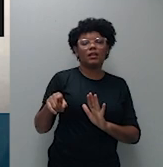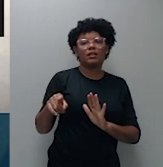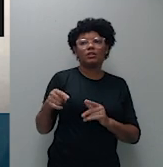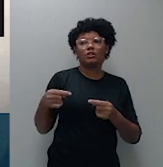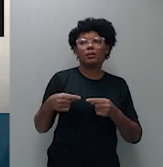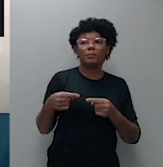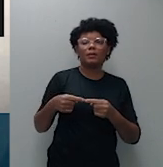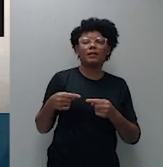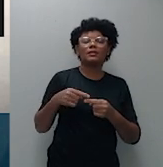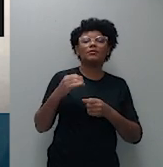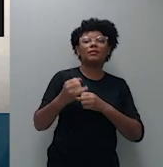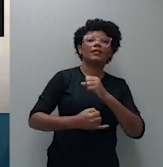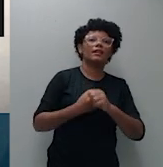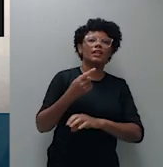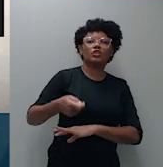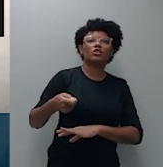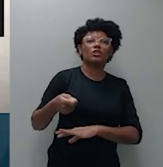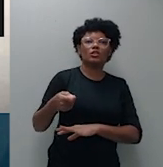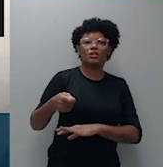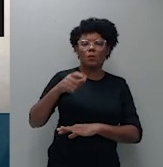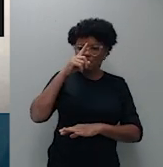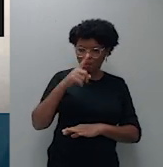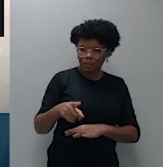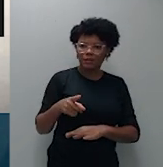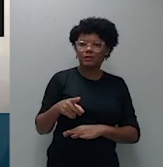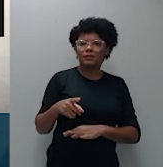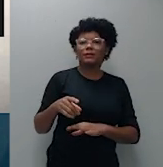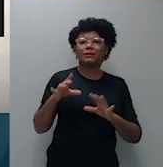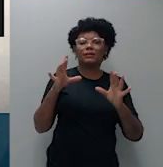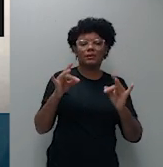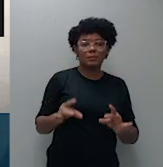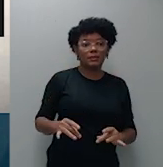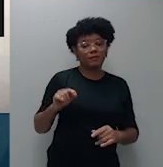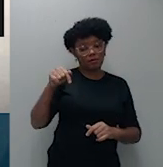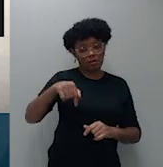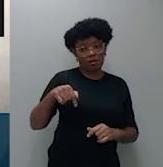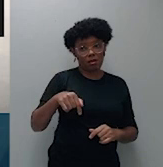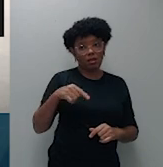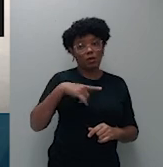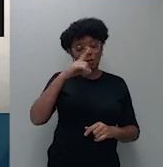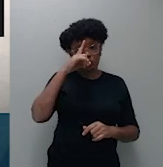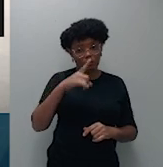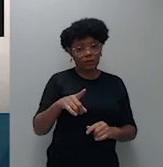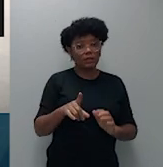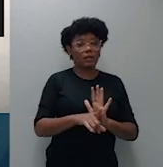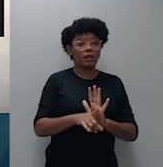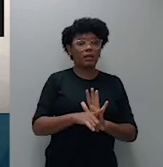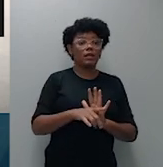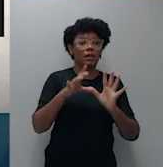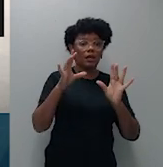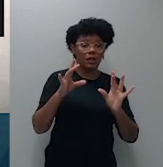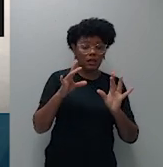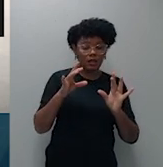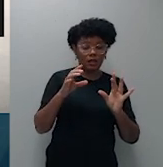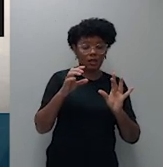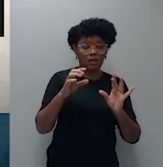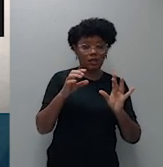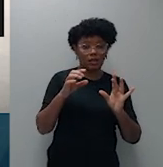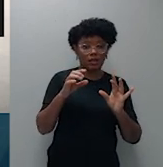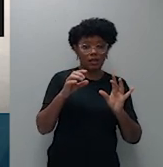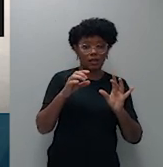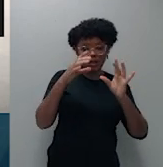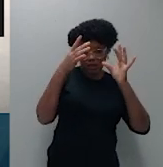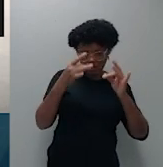dos provedores de aplicação da internet exigiu ordem judicial específica aqui quando a ordem judicial específica é